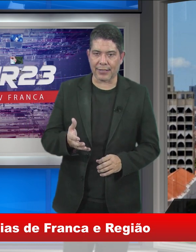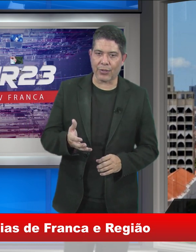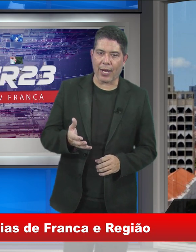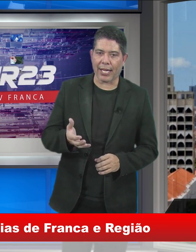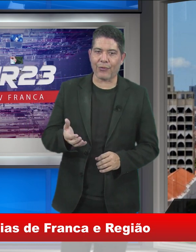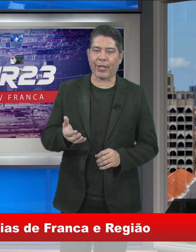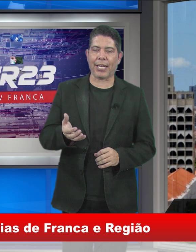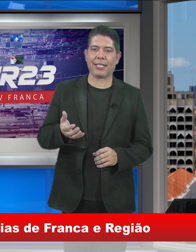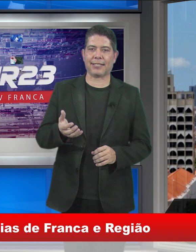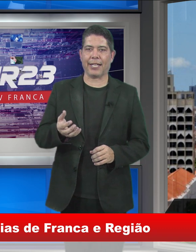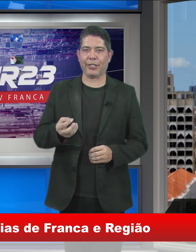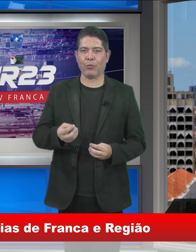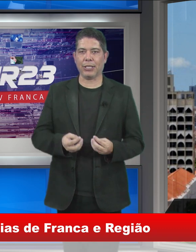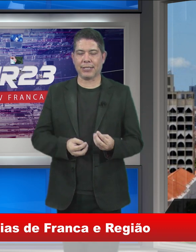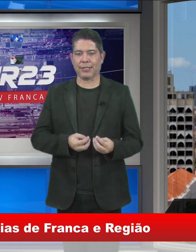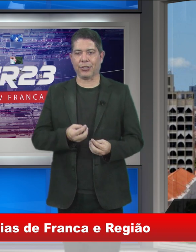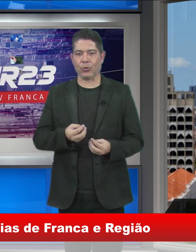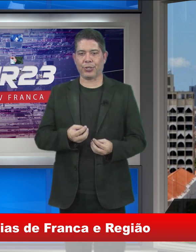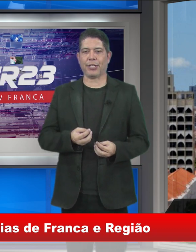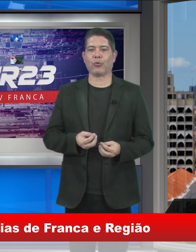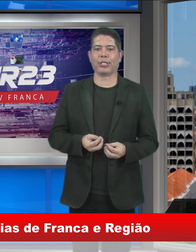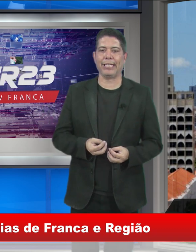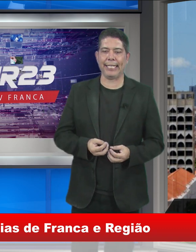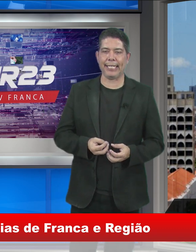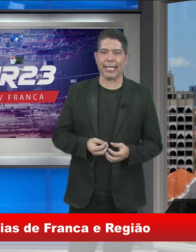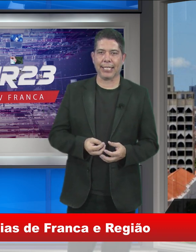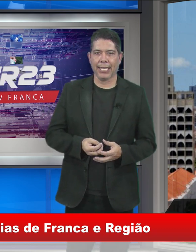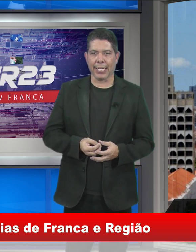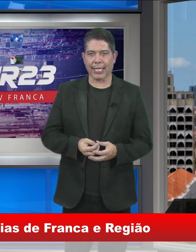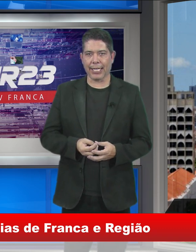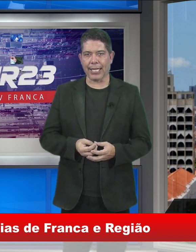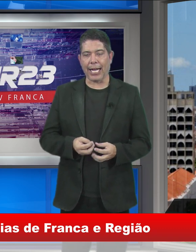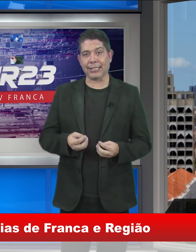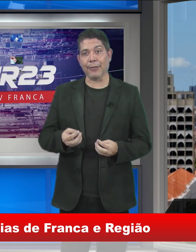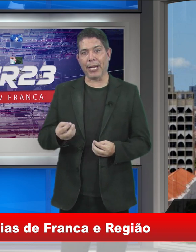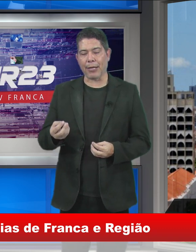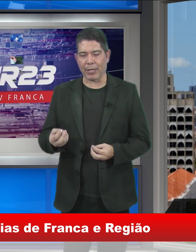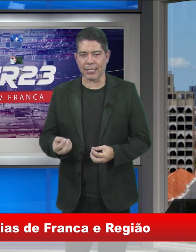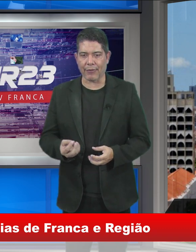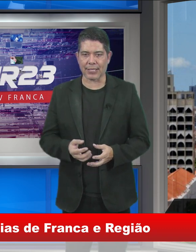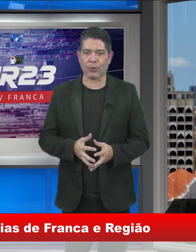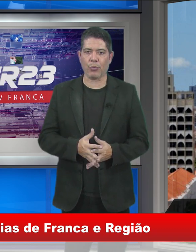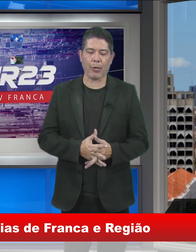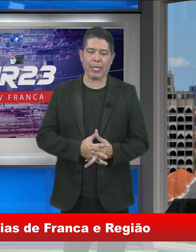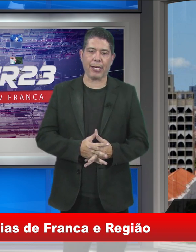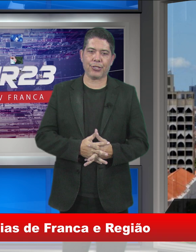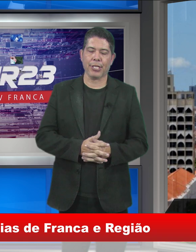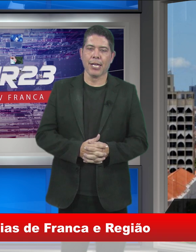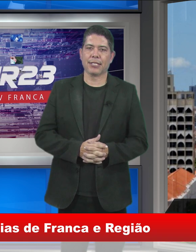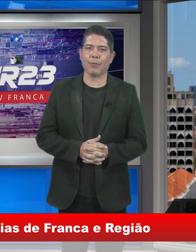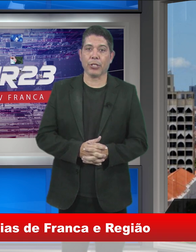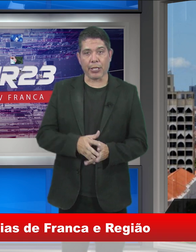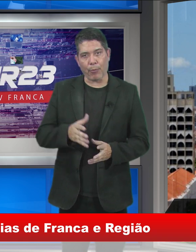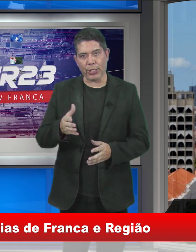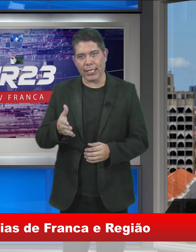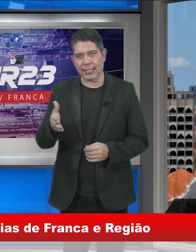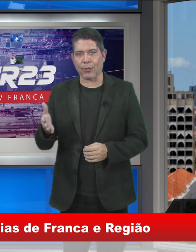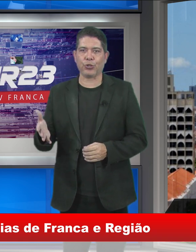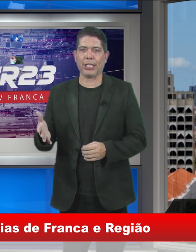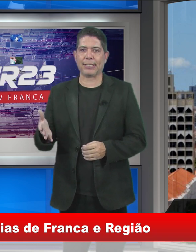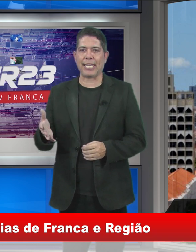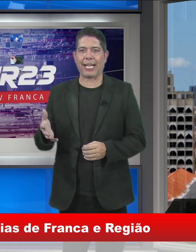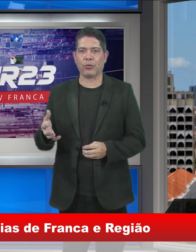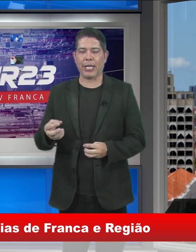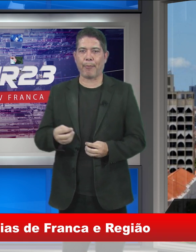o Brasil é referência em uma das atitudes que auxilia também na preservação do meio ambiente. E que poderia